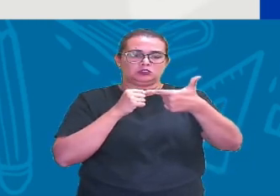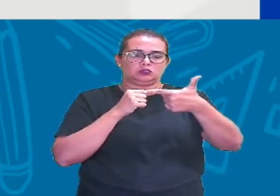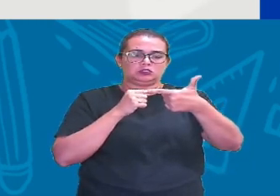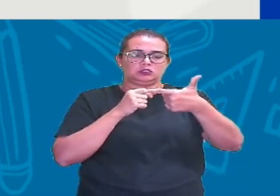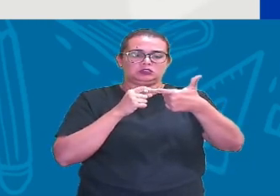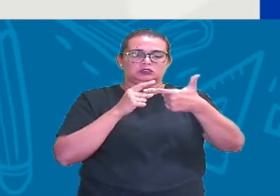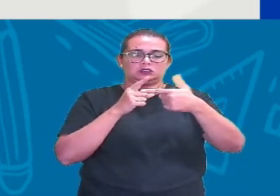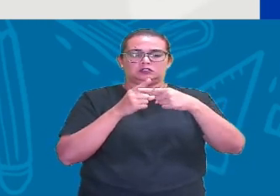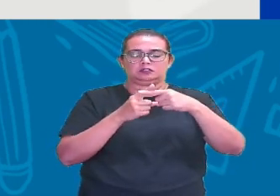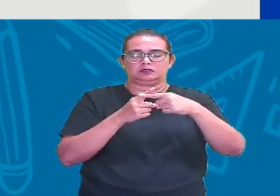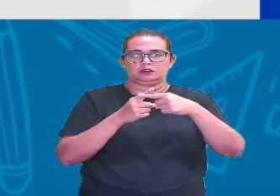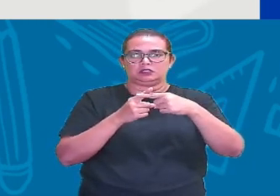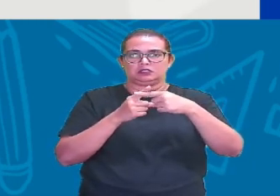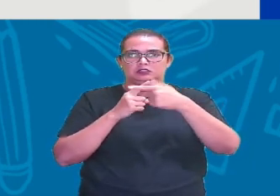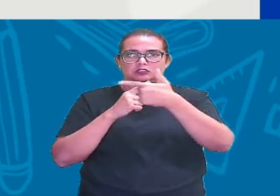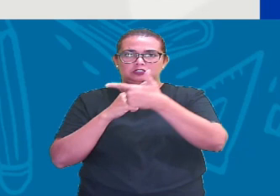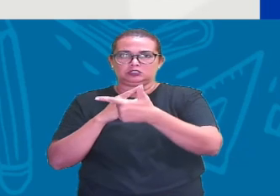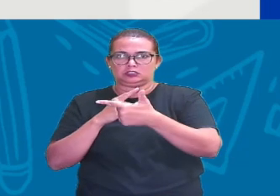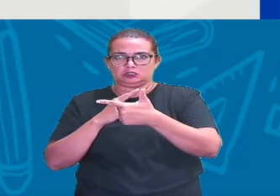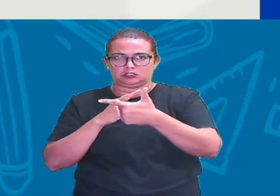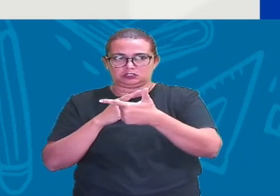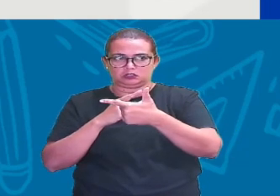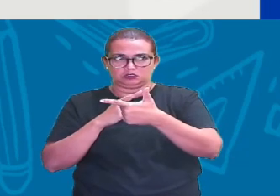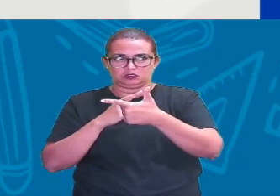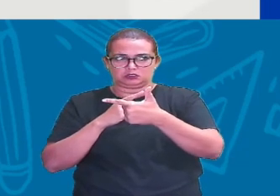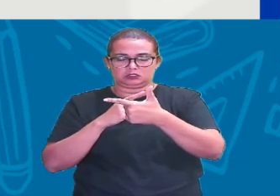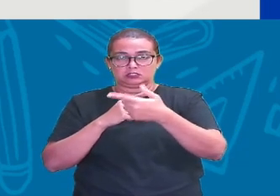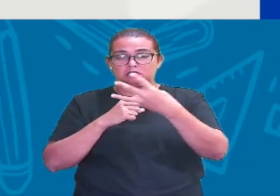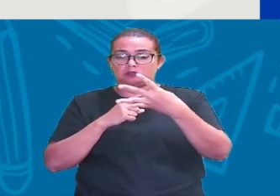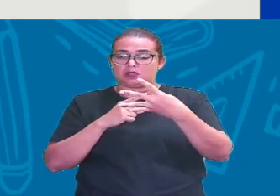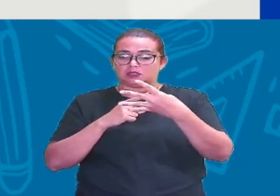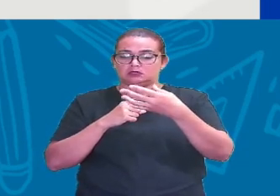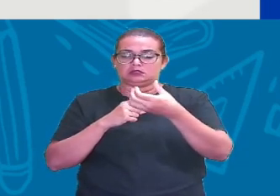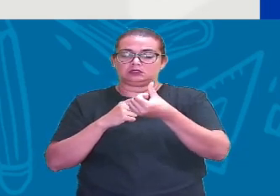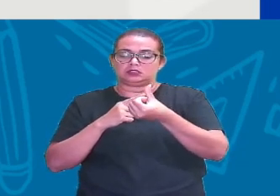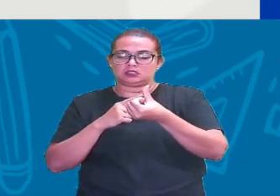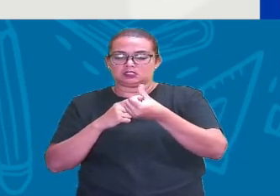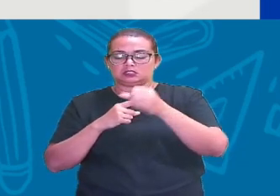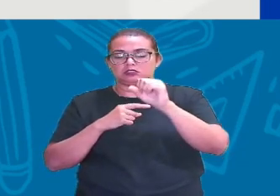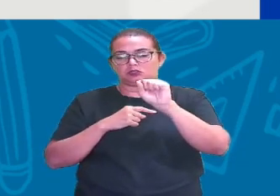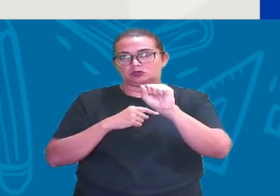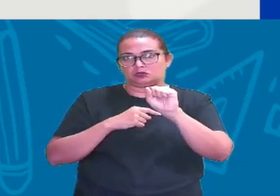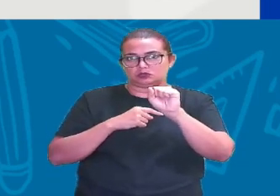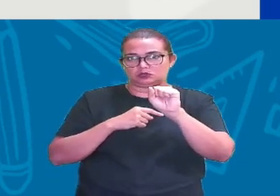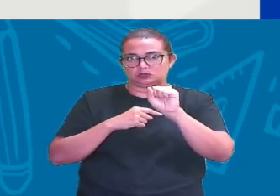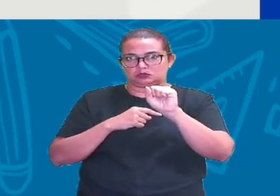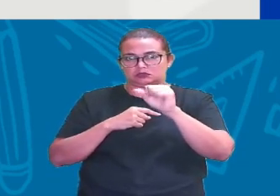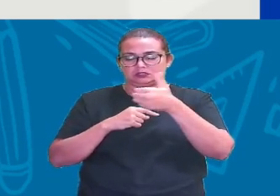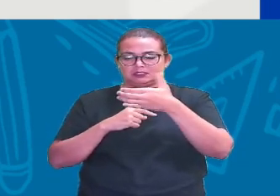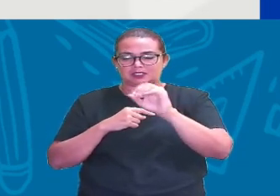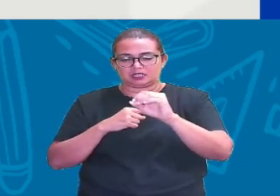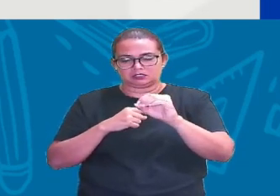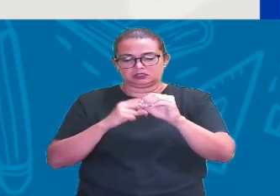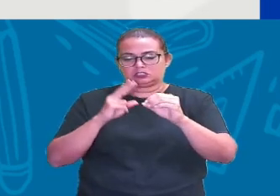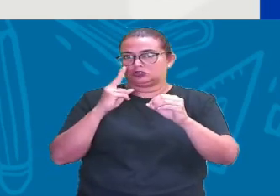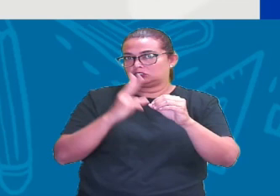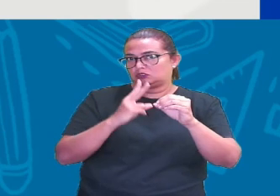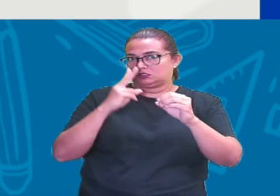2 em 2. 2, 4, 6, 8, 10. E